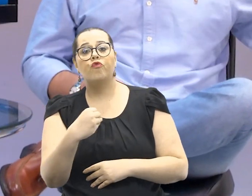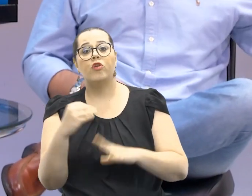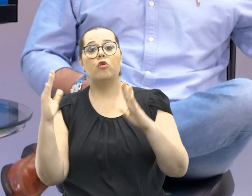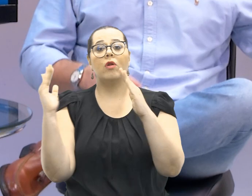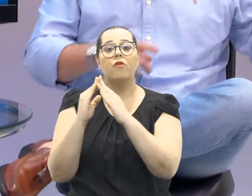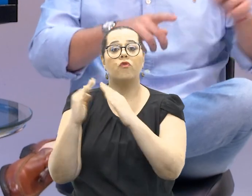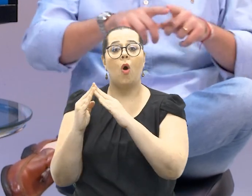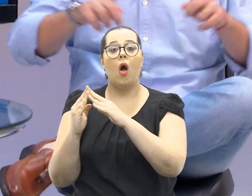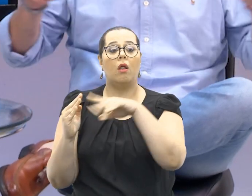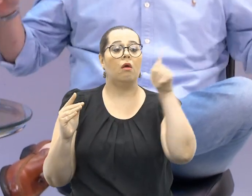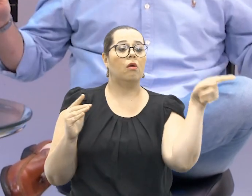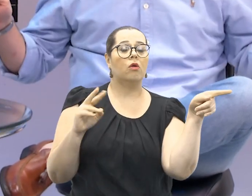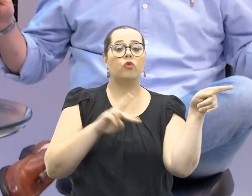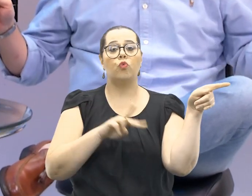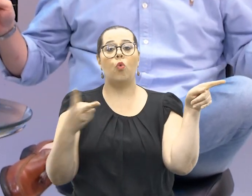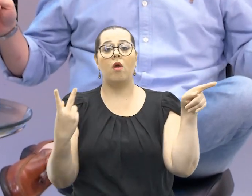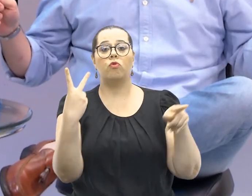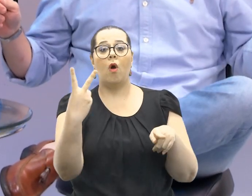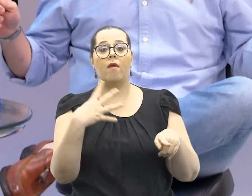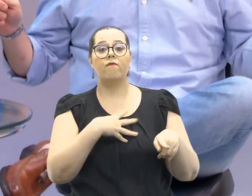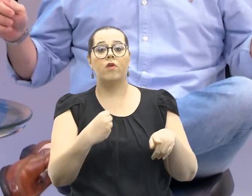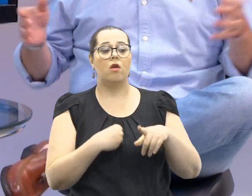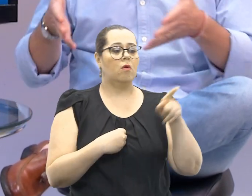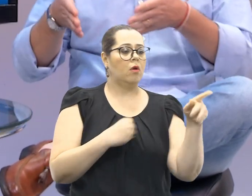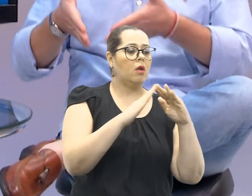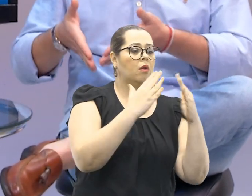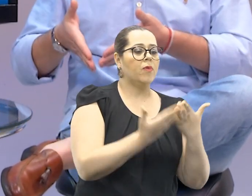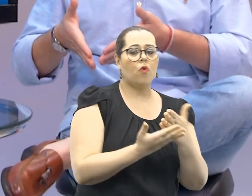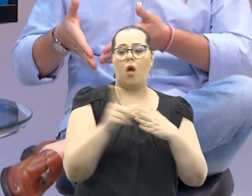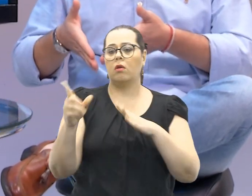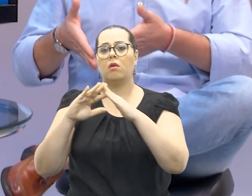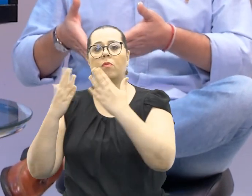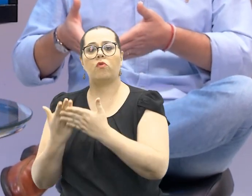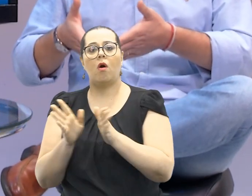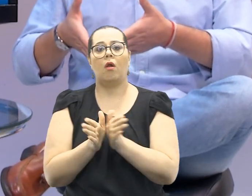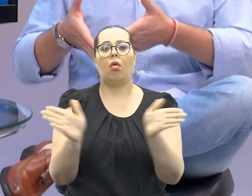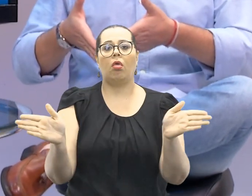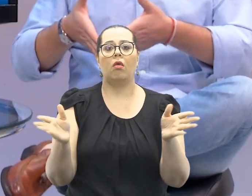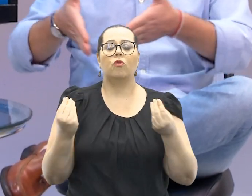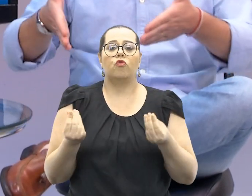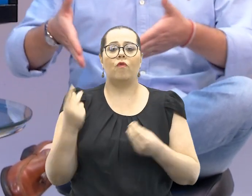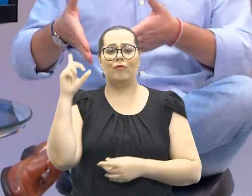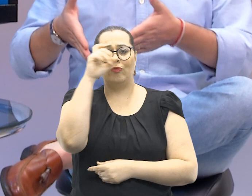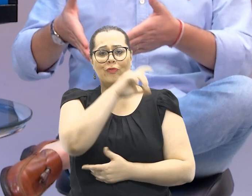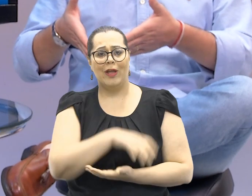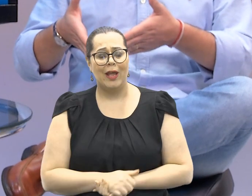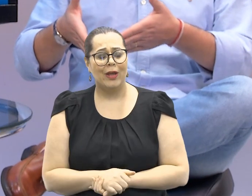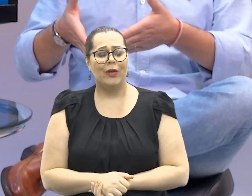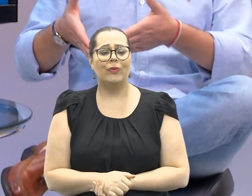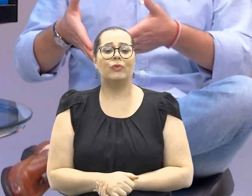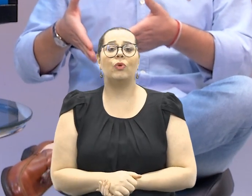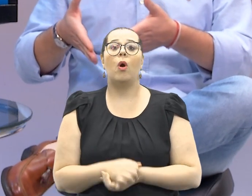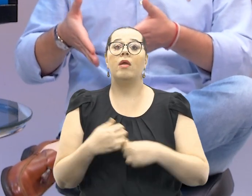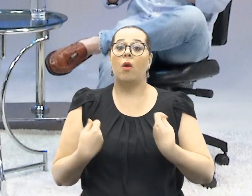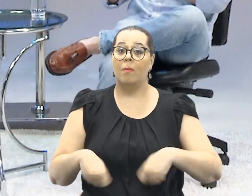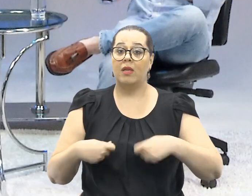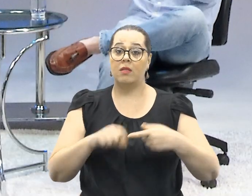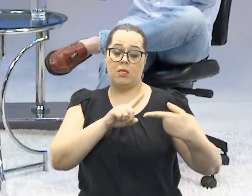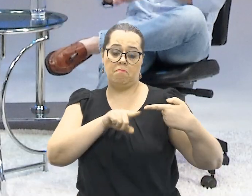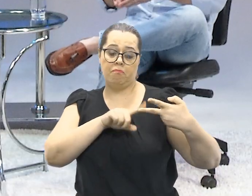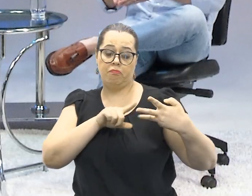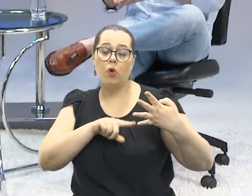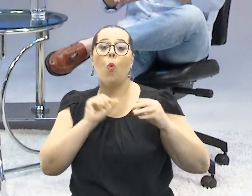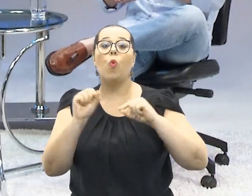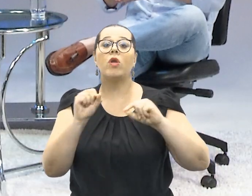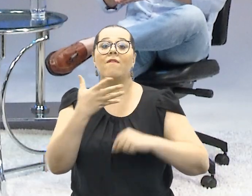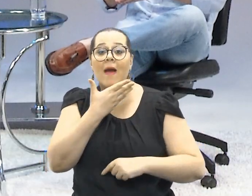em outra, e a mãe precisa se desdobrar para deixar. Então, precisa inserir no orçamento instrumentos que, de fato, vão melhorar a vida do